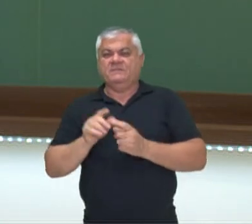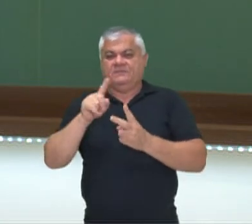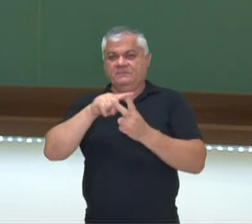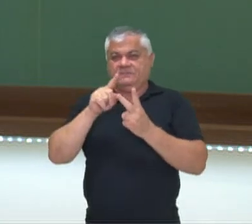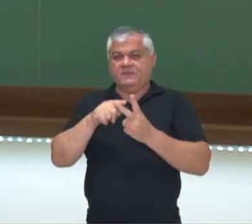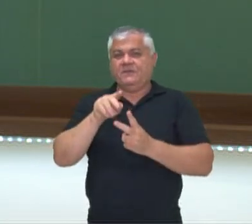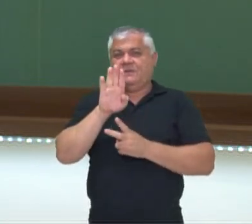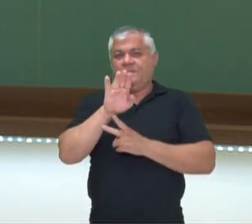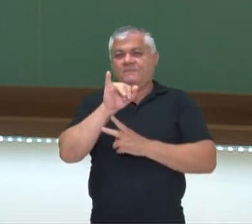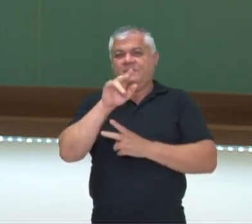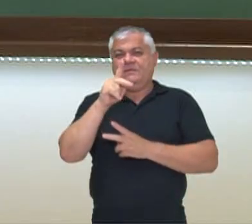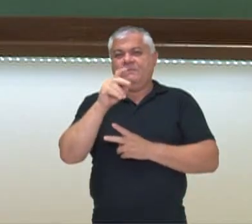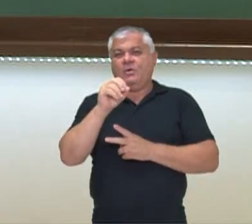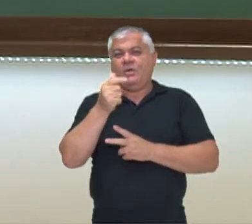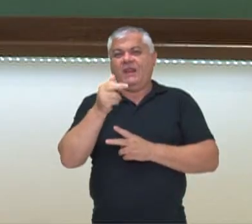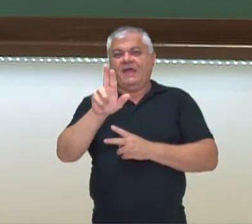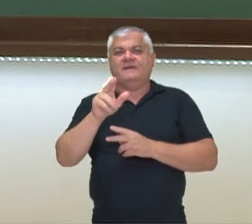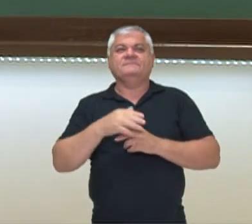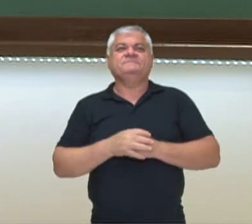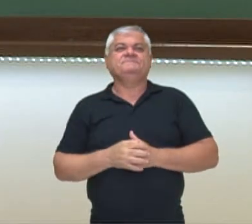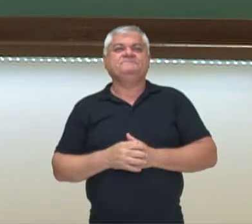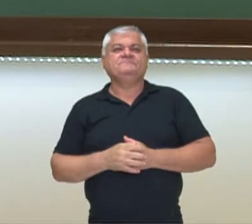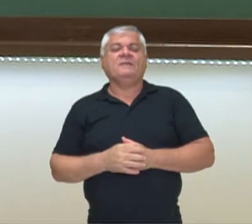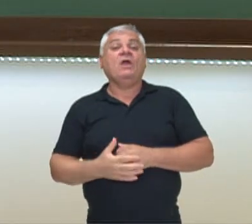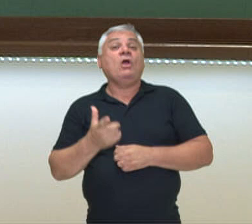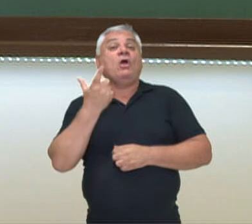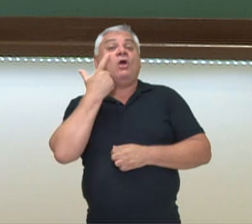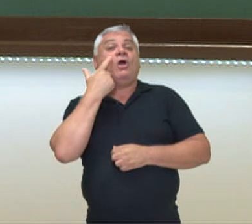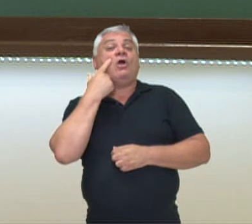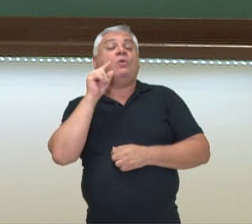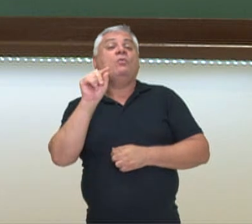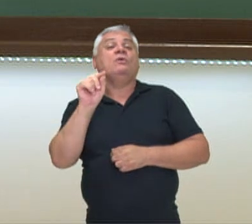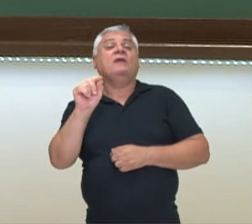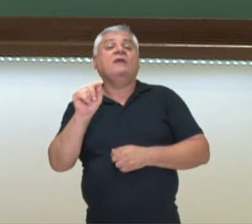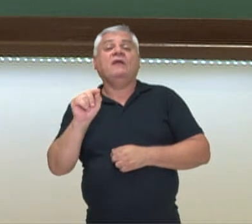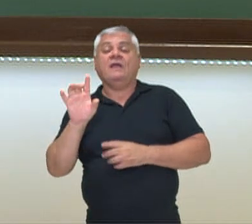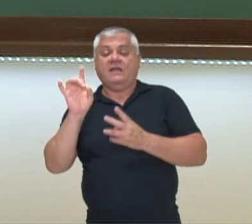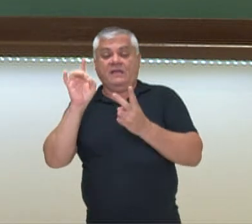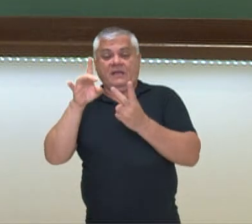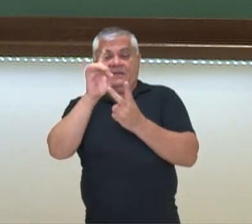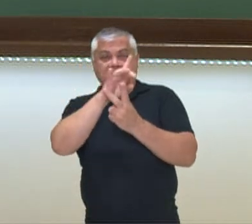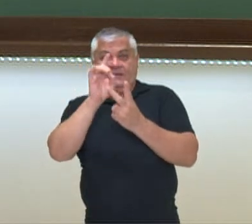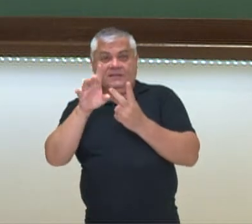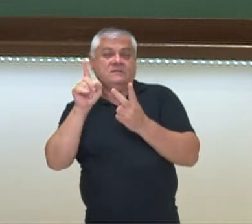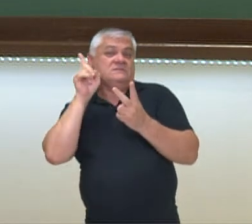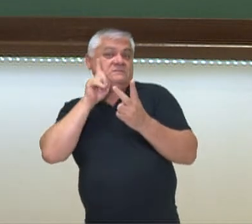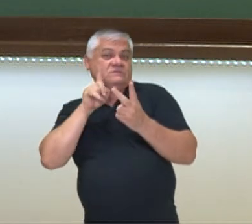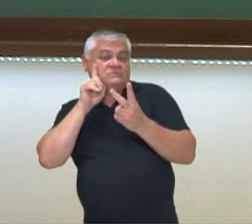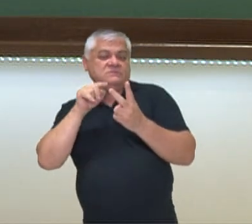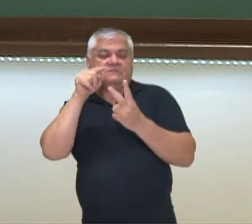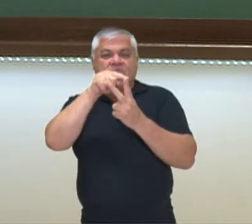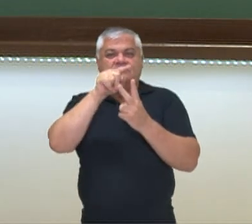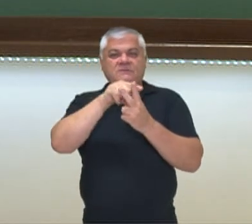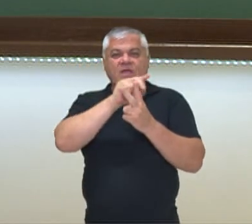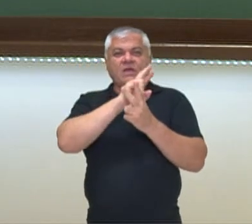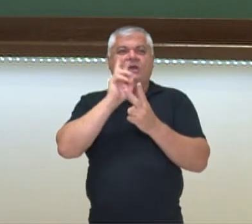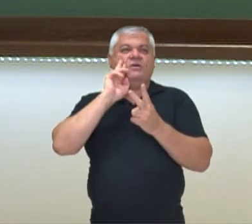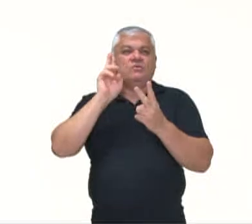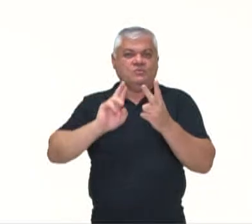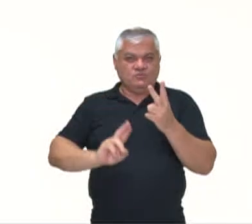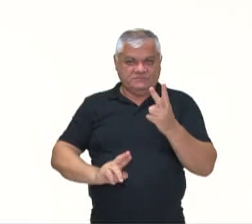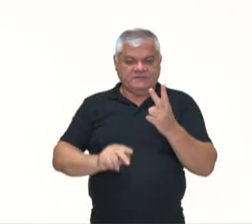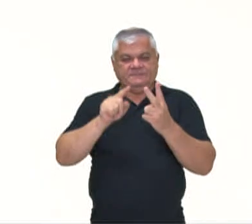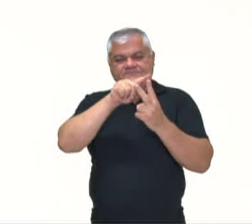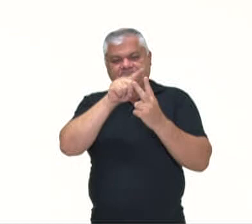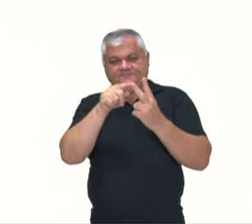ok, aluno? Para isso, vamos observar exatamente o que cada um representava. Então aqui uma imagem representando